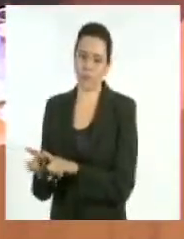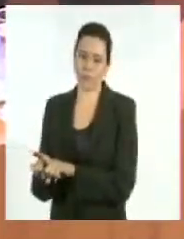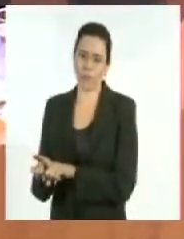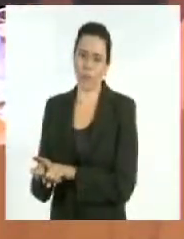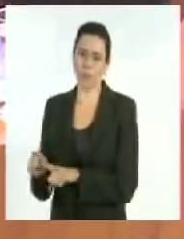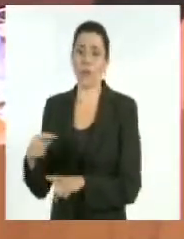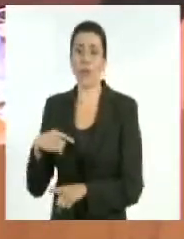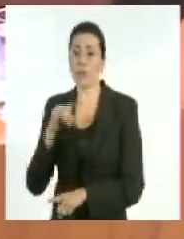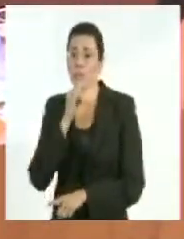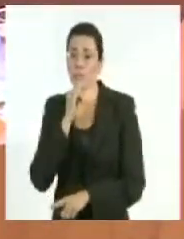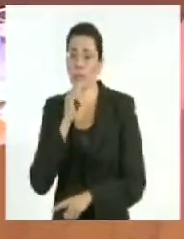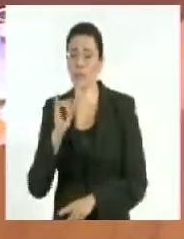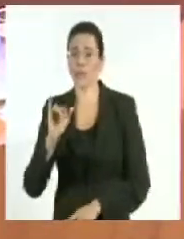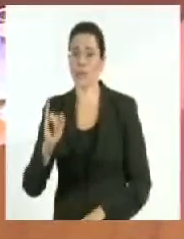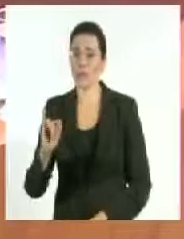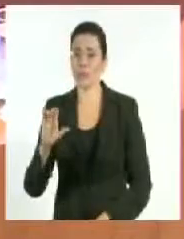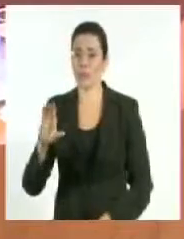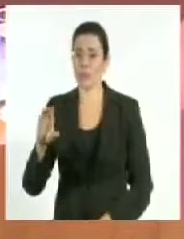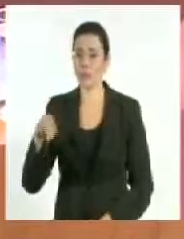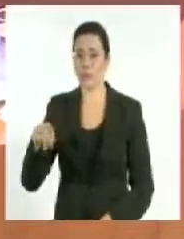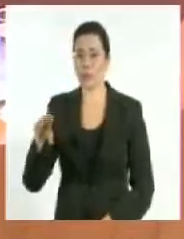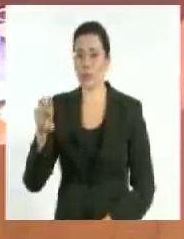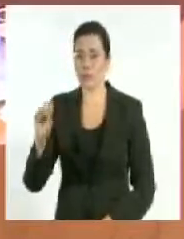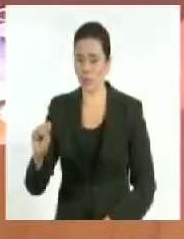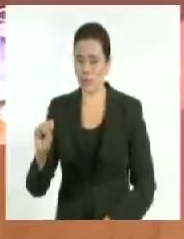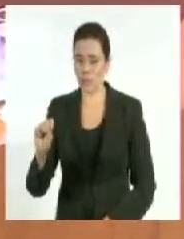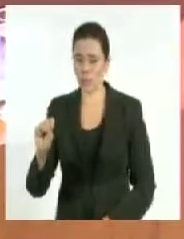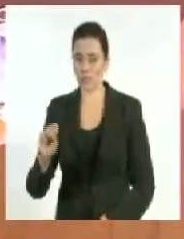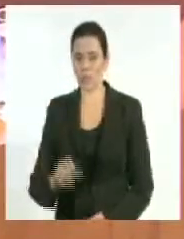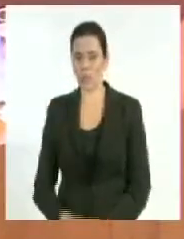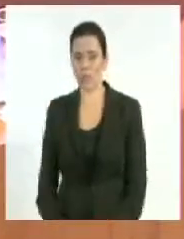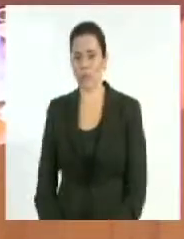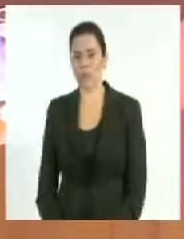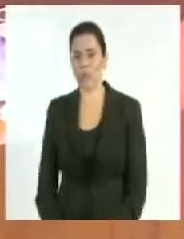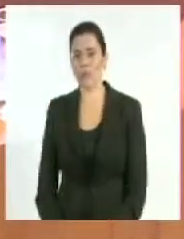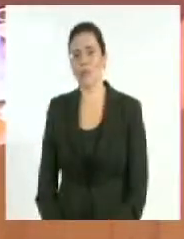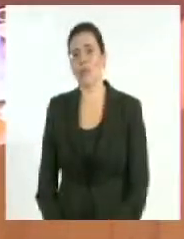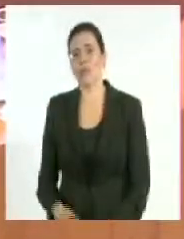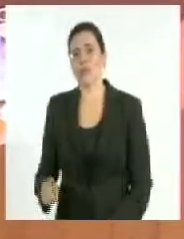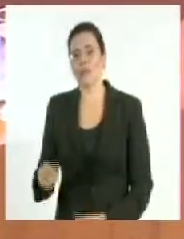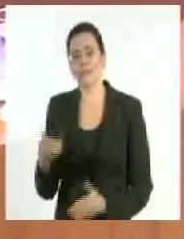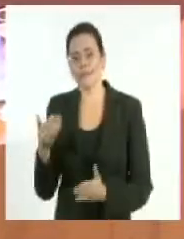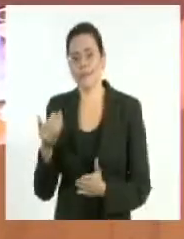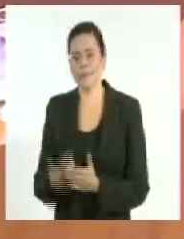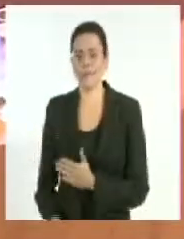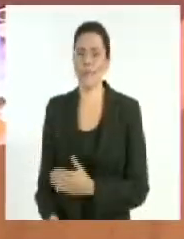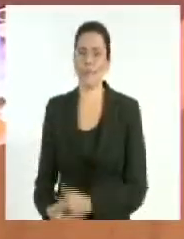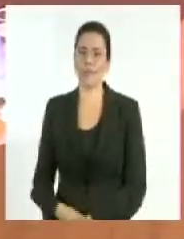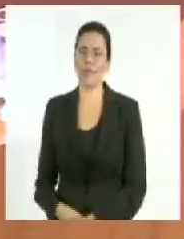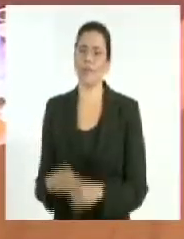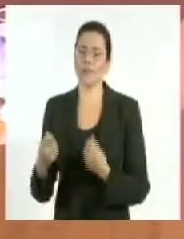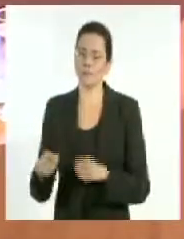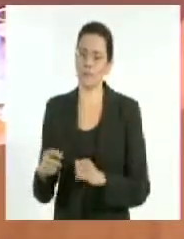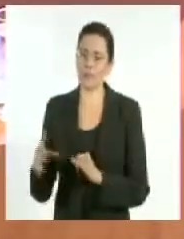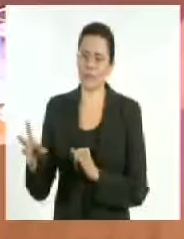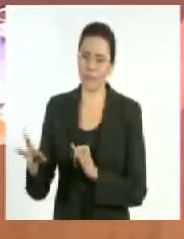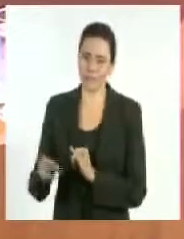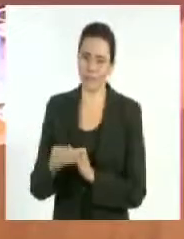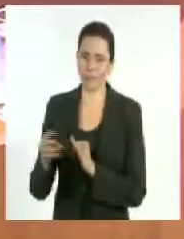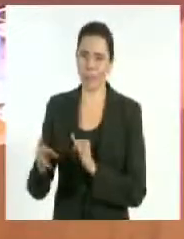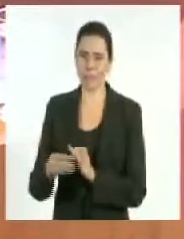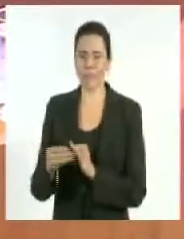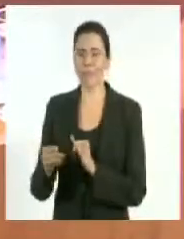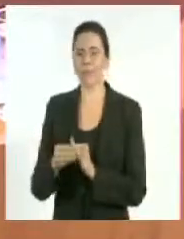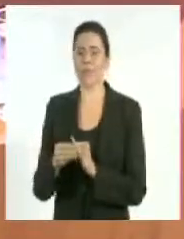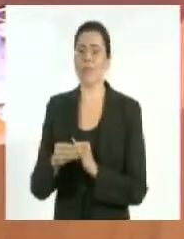consumo, só que é cobrado na origem. Isso é uma perda de arrecadação significativa para os estados, principalmente os